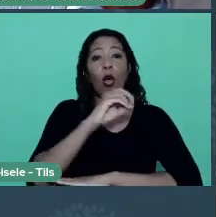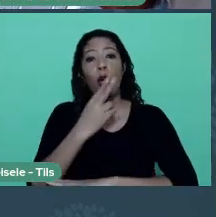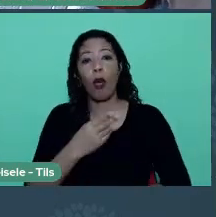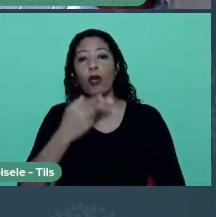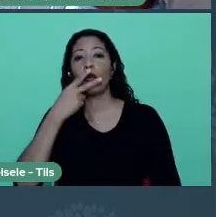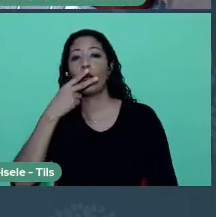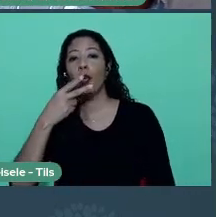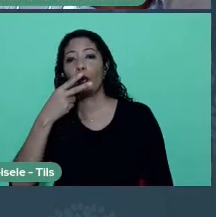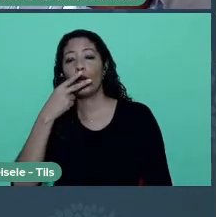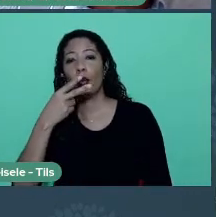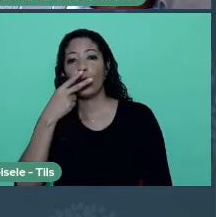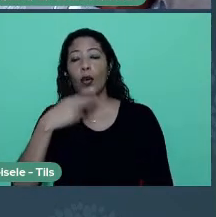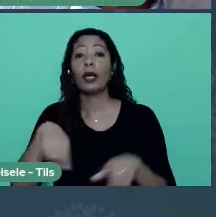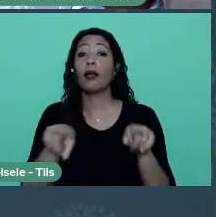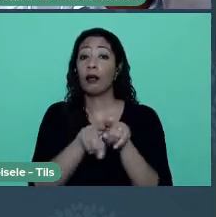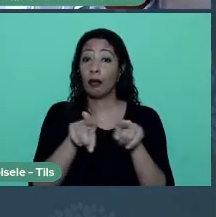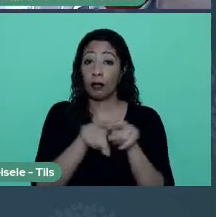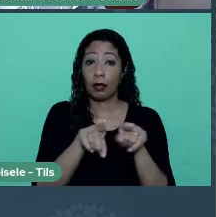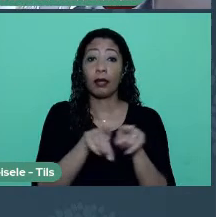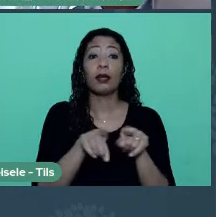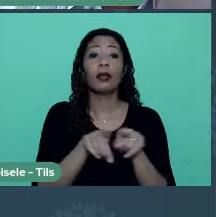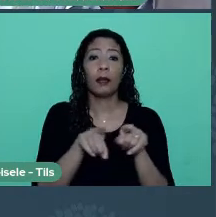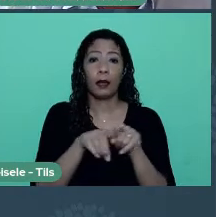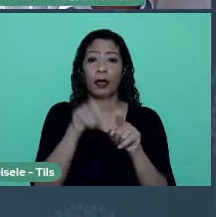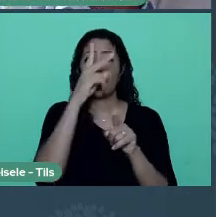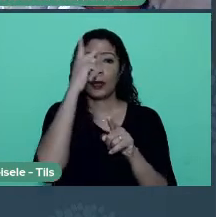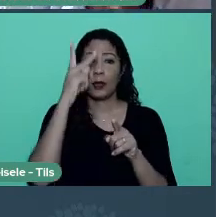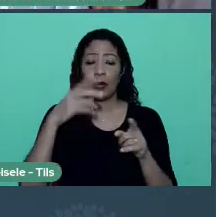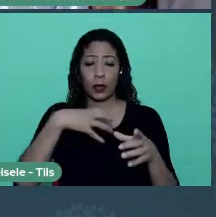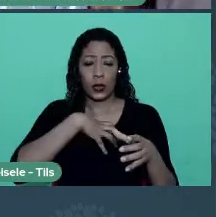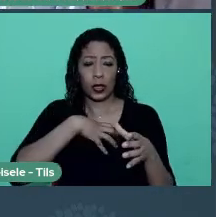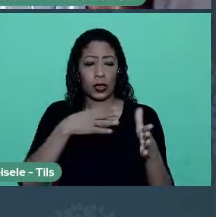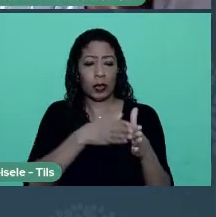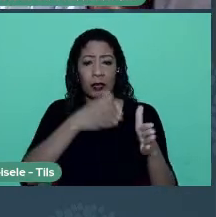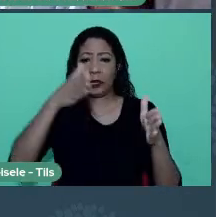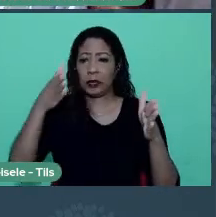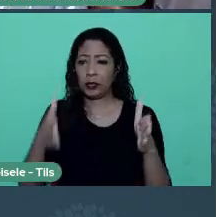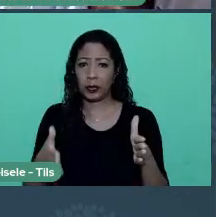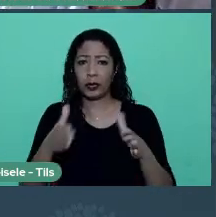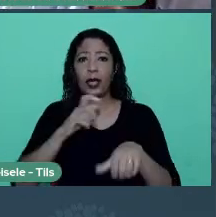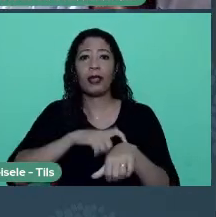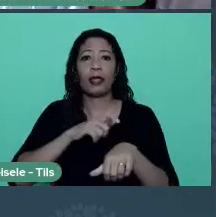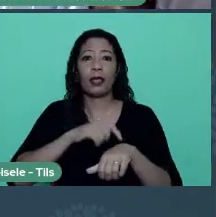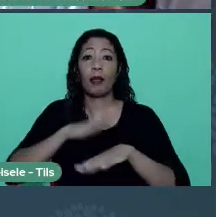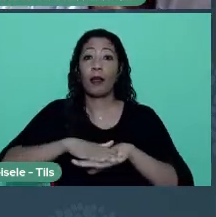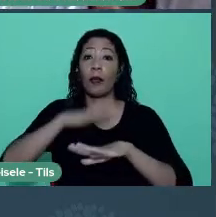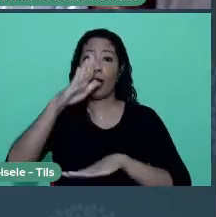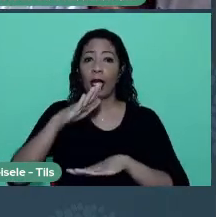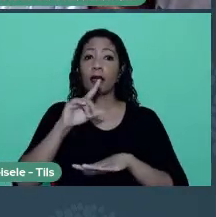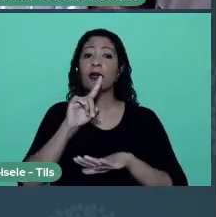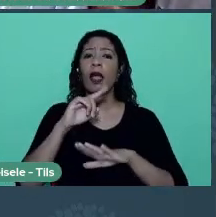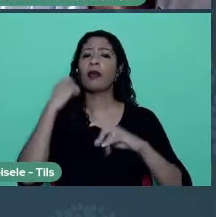indivíduos que têm maior tempo de duração da asma. E por que nossa preocupação, pessoal? Porque